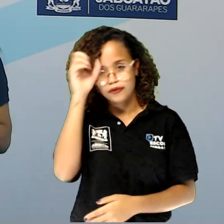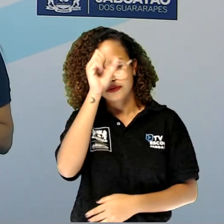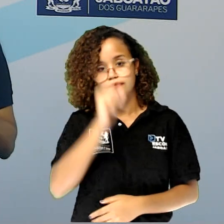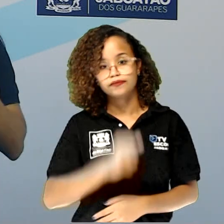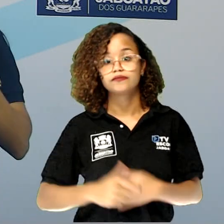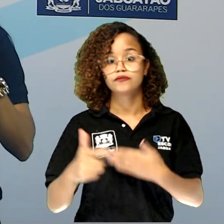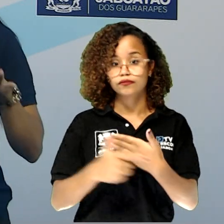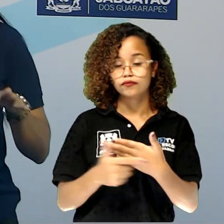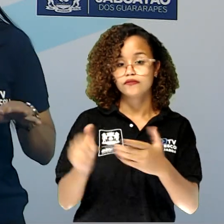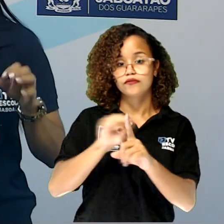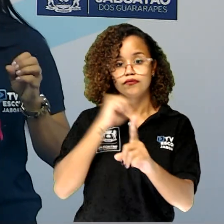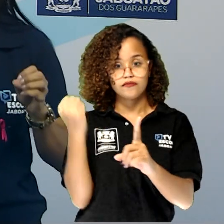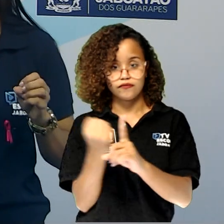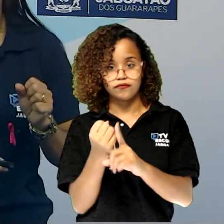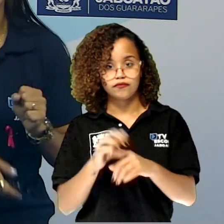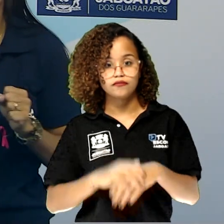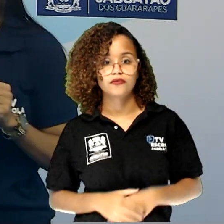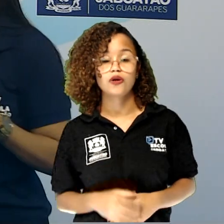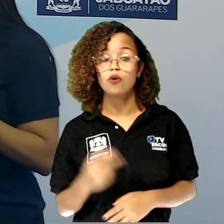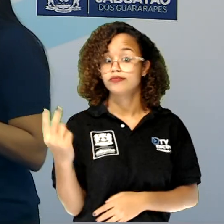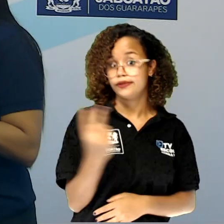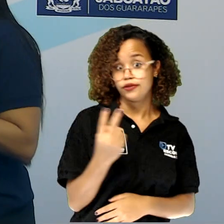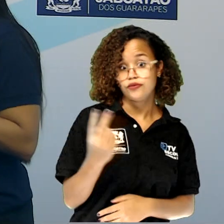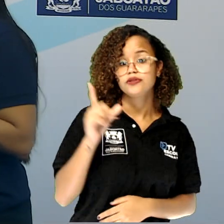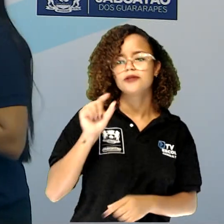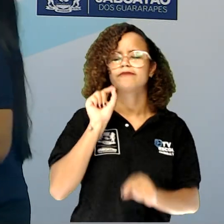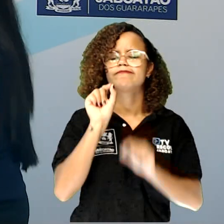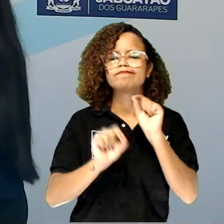Função social. A função social de ambas é essa.